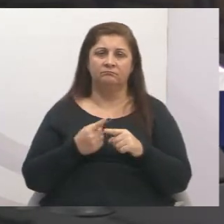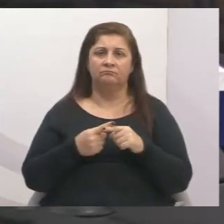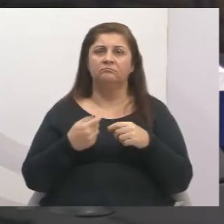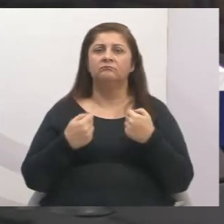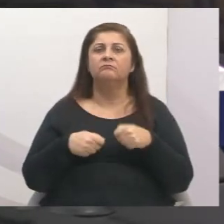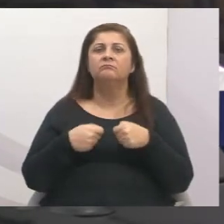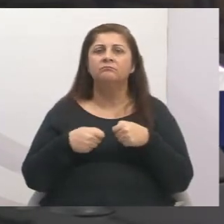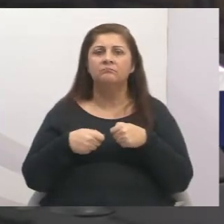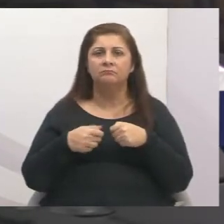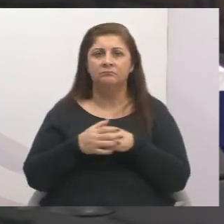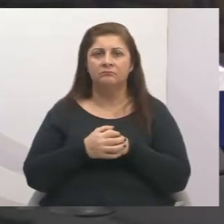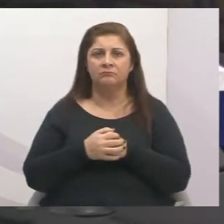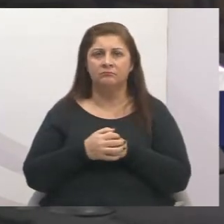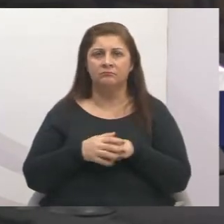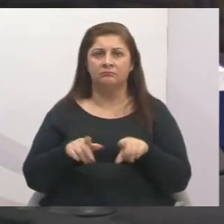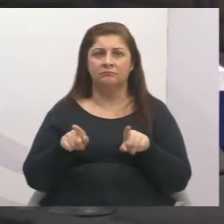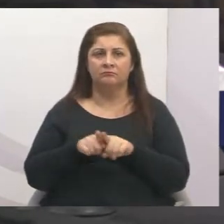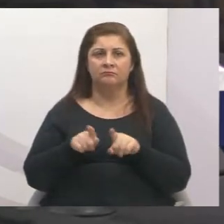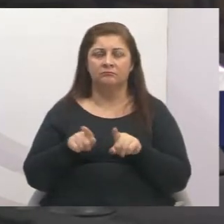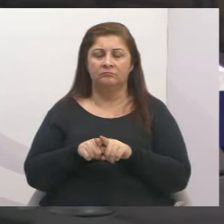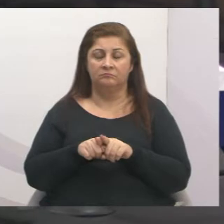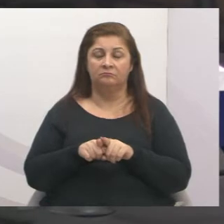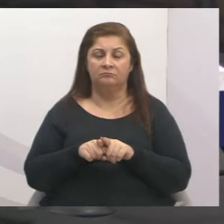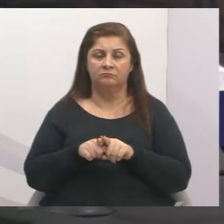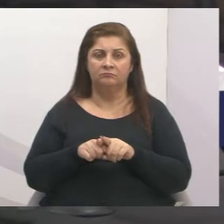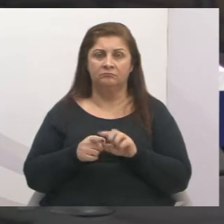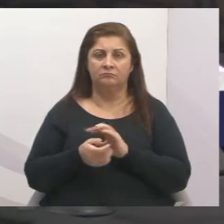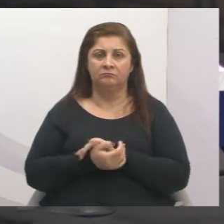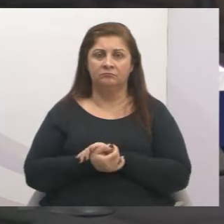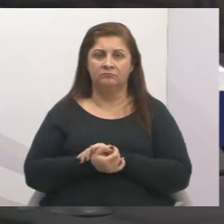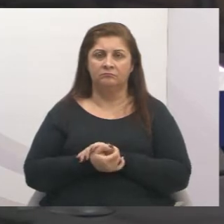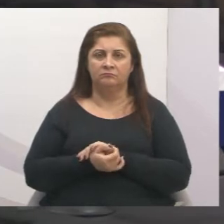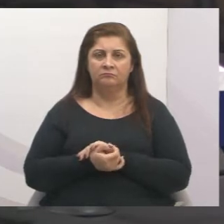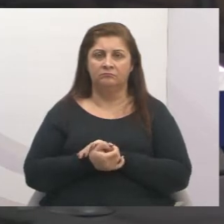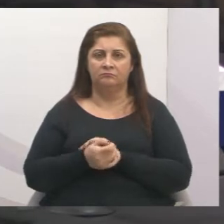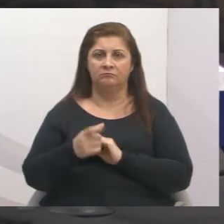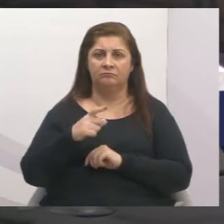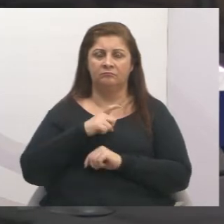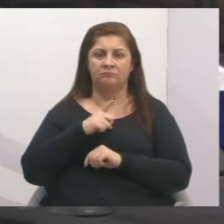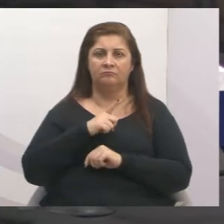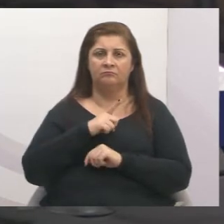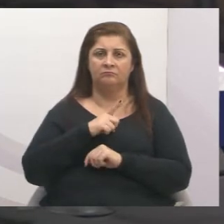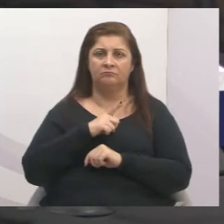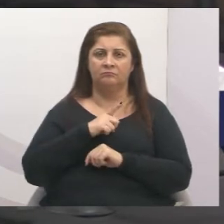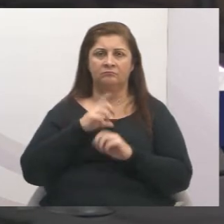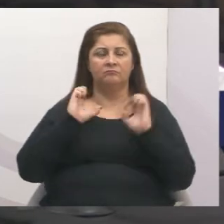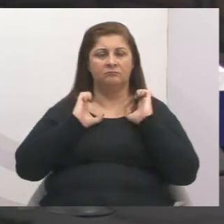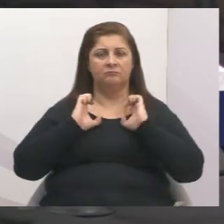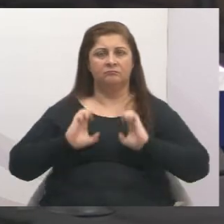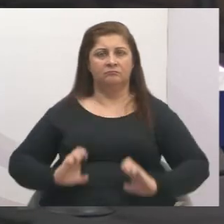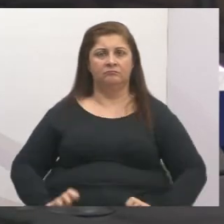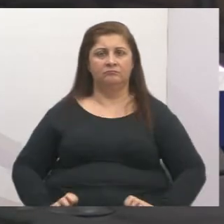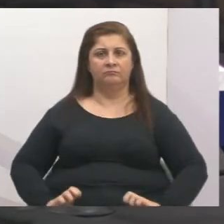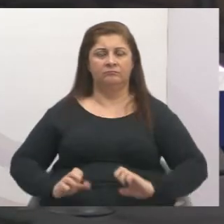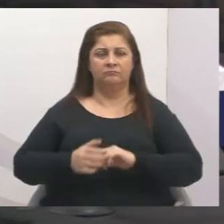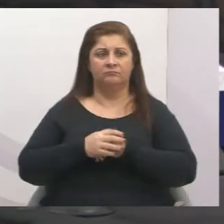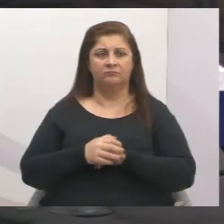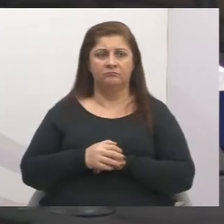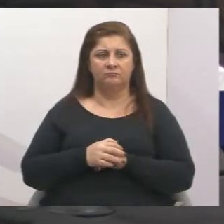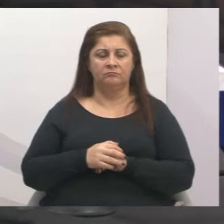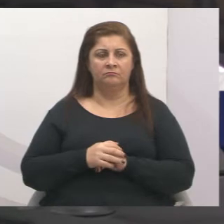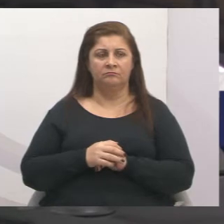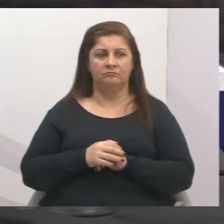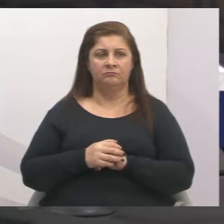precisa também, ao se manifestar, ter um caráter pedagógico, não é? Na nossa